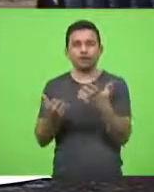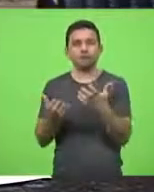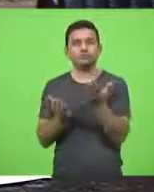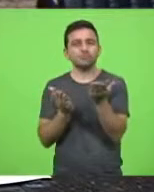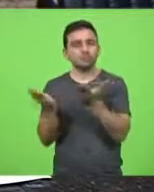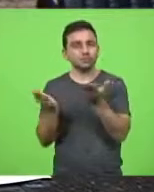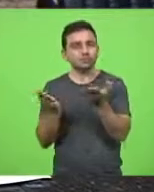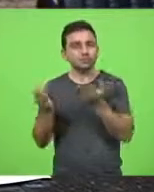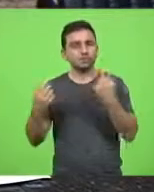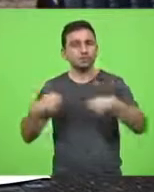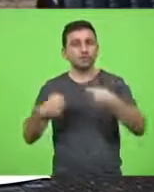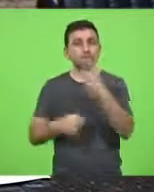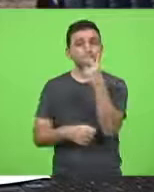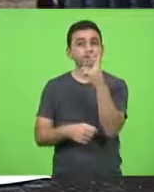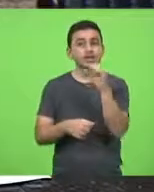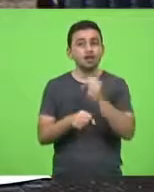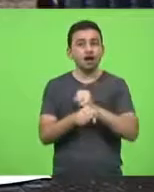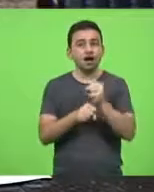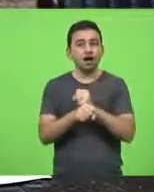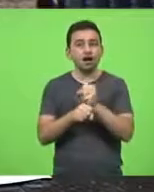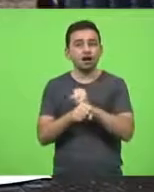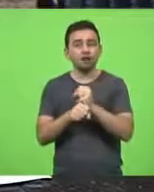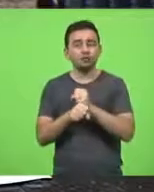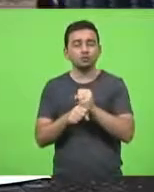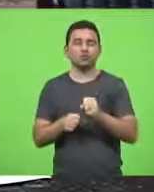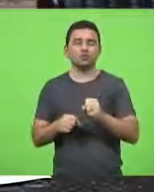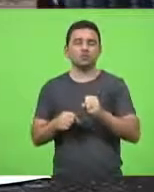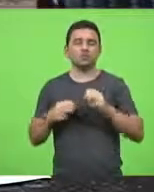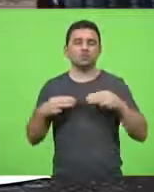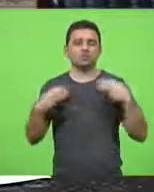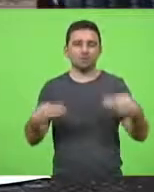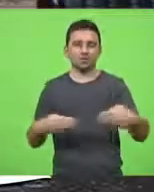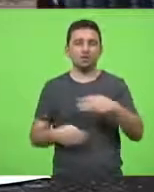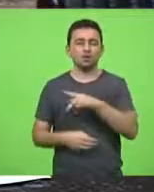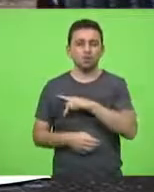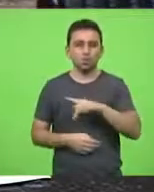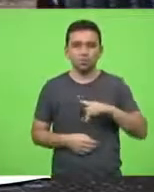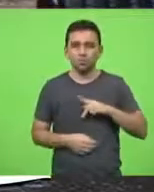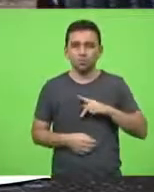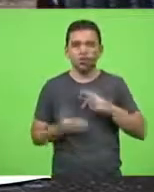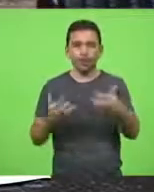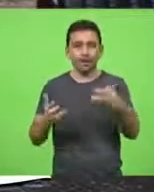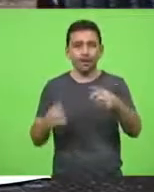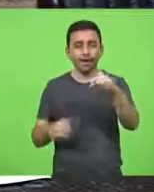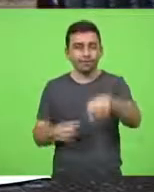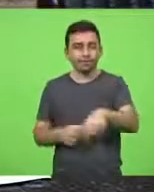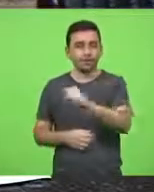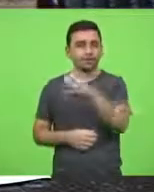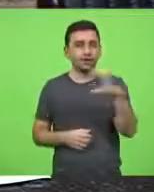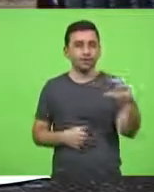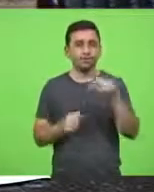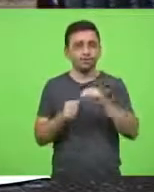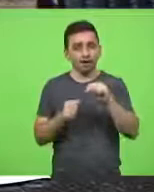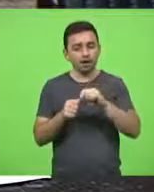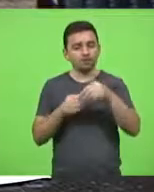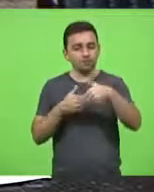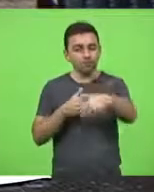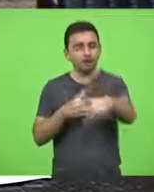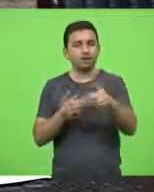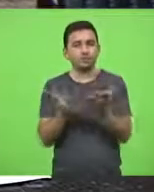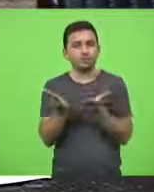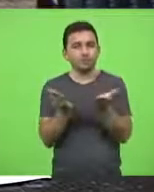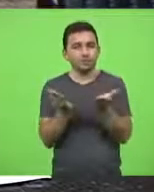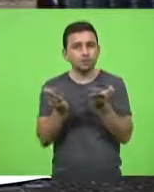quase 20 anos, o Ministério Público tenta assegurar com que o Estado de Santa Catarina faça uma licitação. E essa